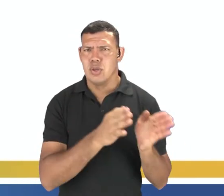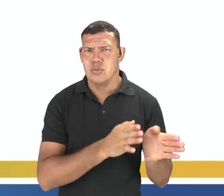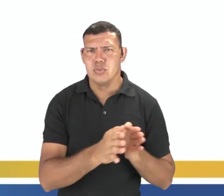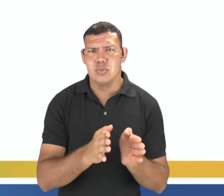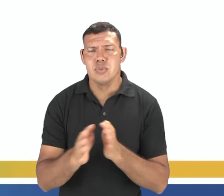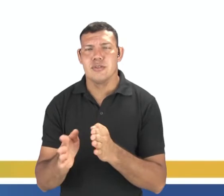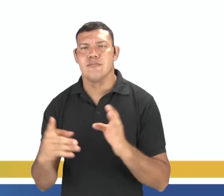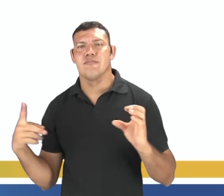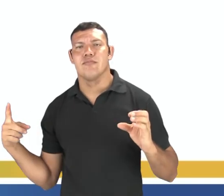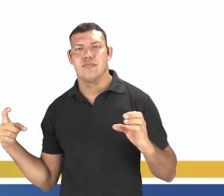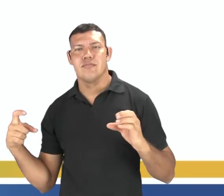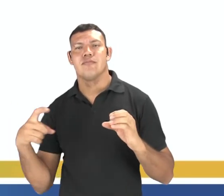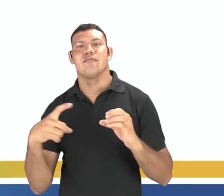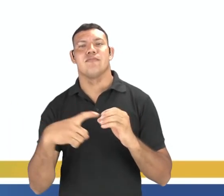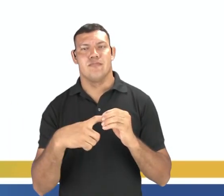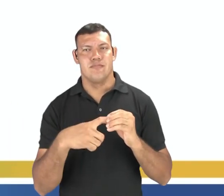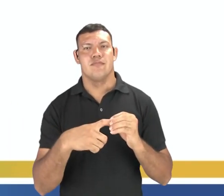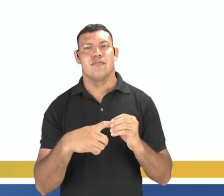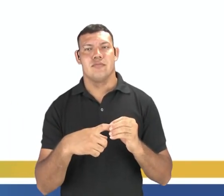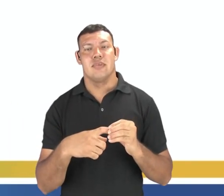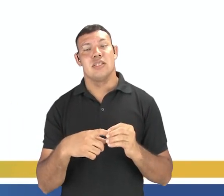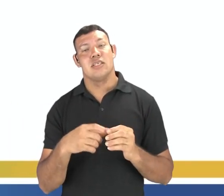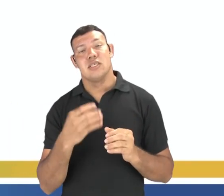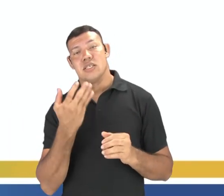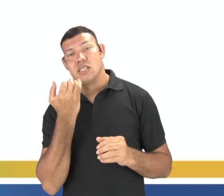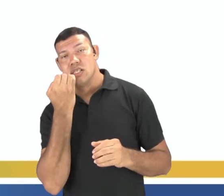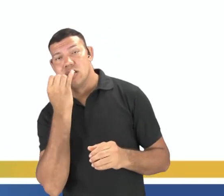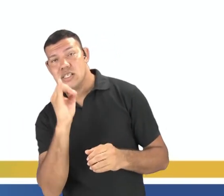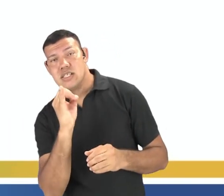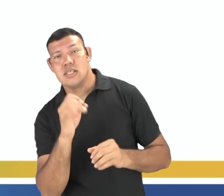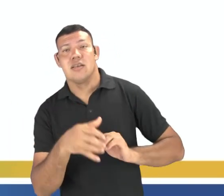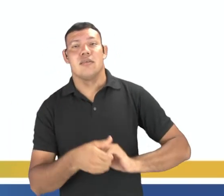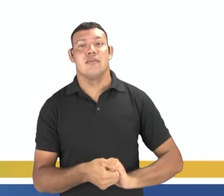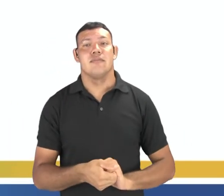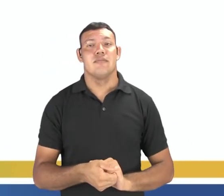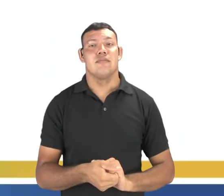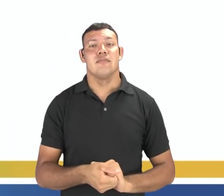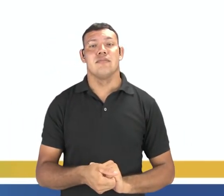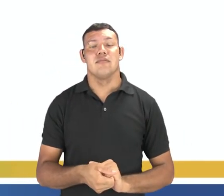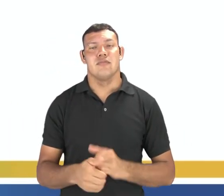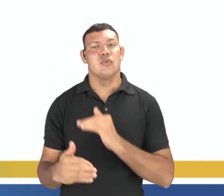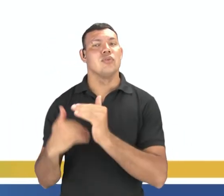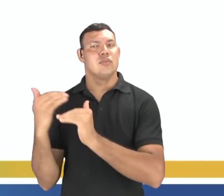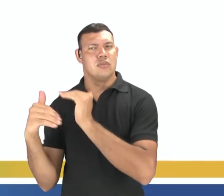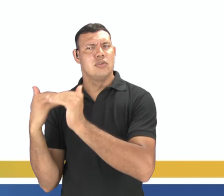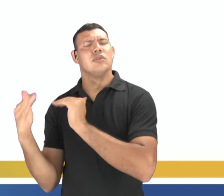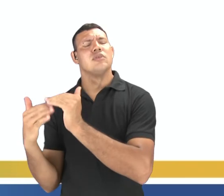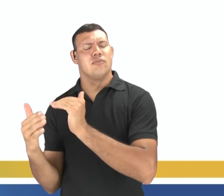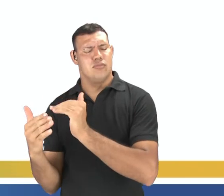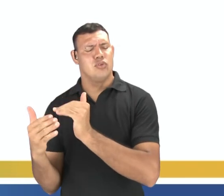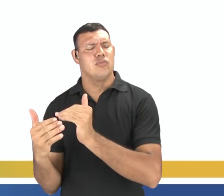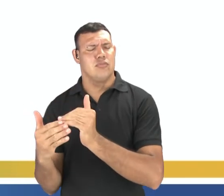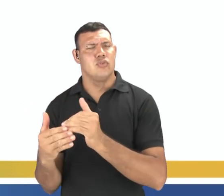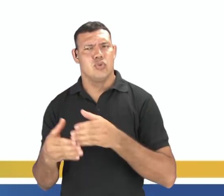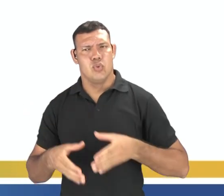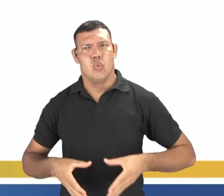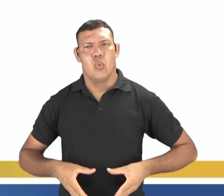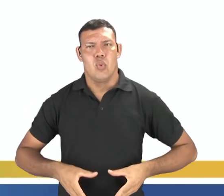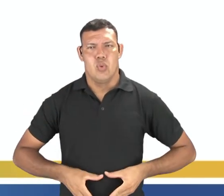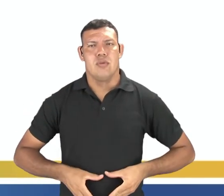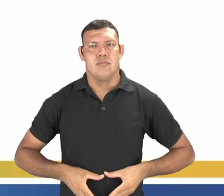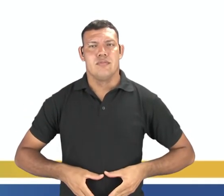a fecundação. Se isso ocorrer, então o desenvolvimento vai acontecer lá no útero.